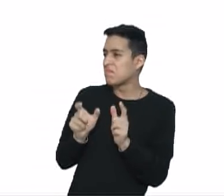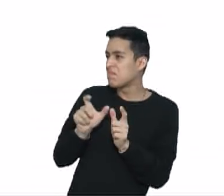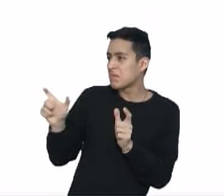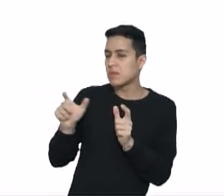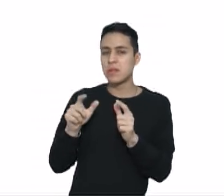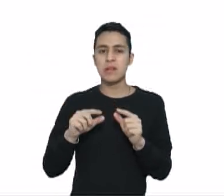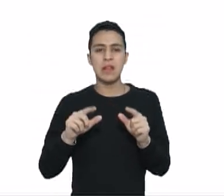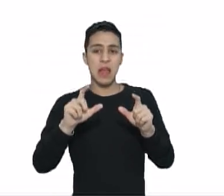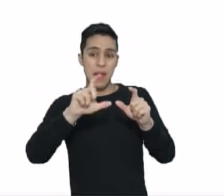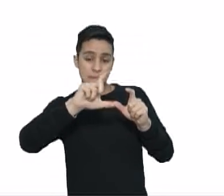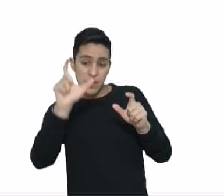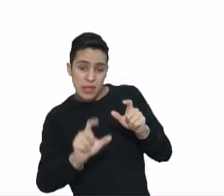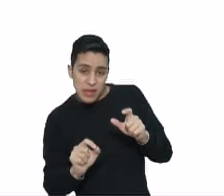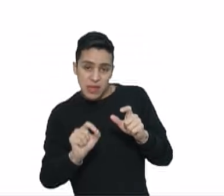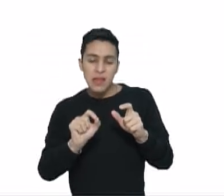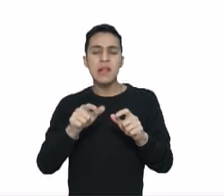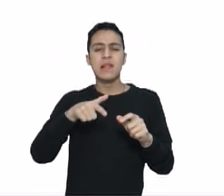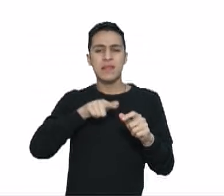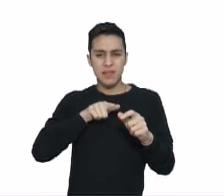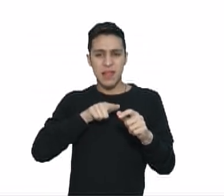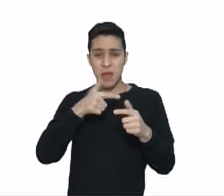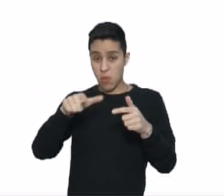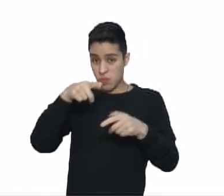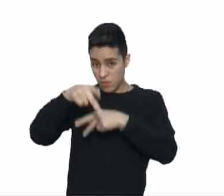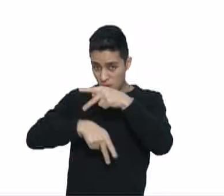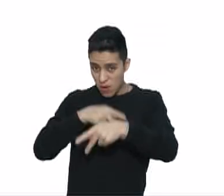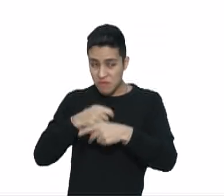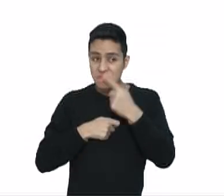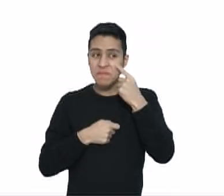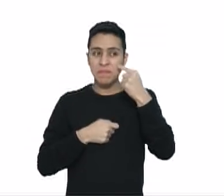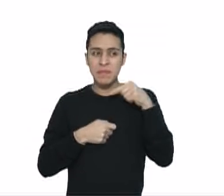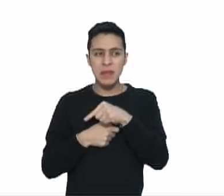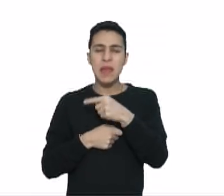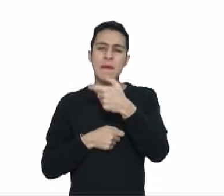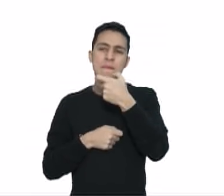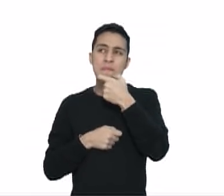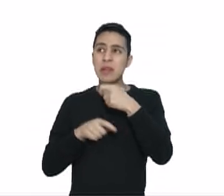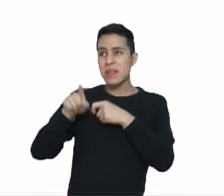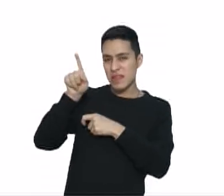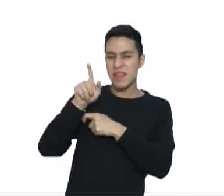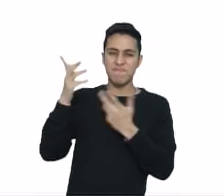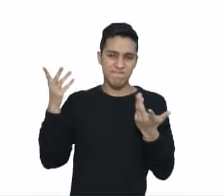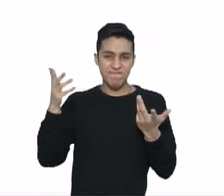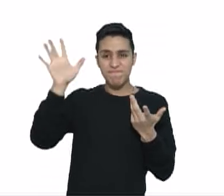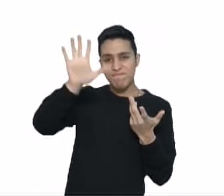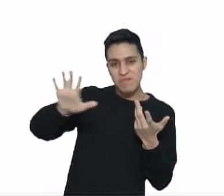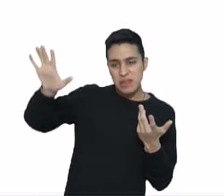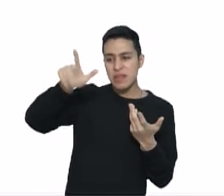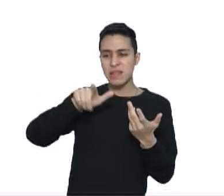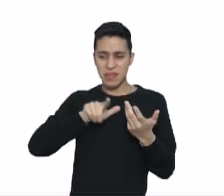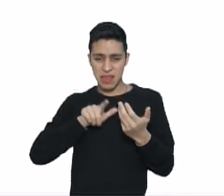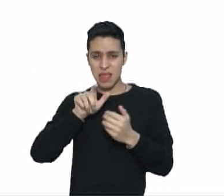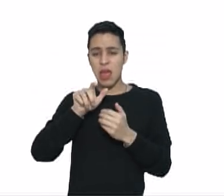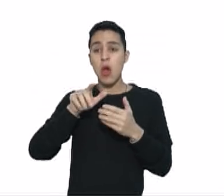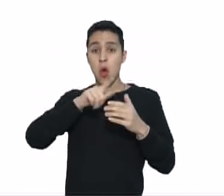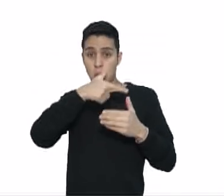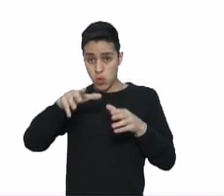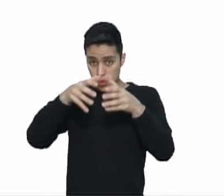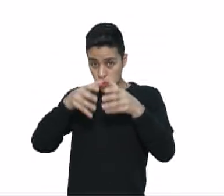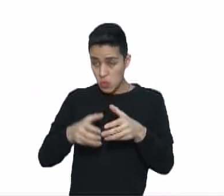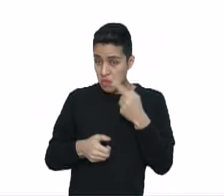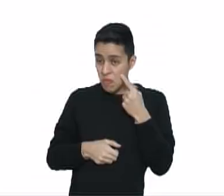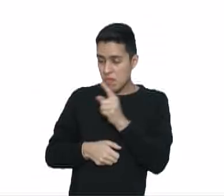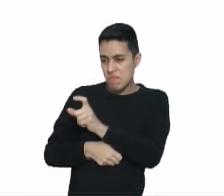Ibérica, suevos e visigodos. Na Britânia, que é onde é hoje a Grã-Bretanha, né? Ânglos, saxões e